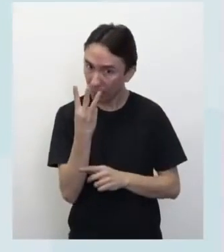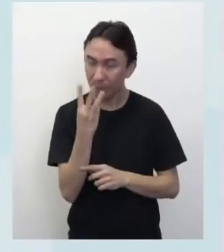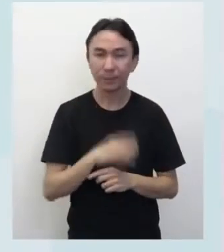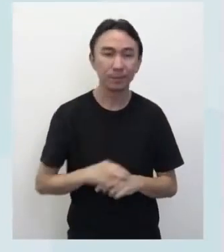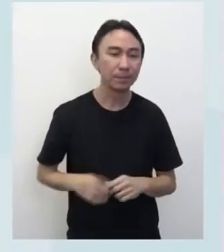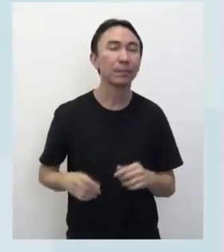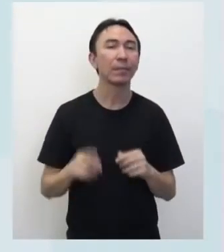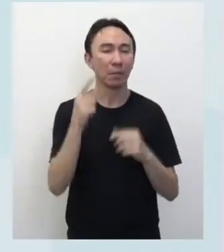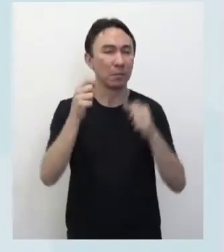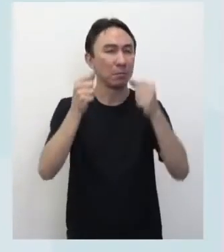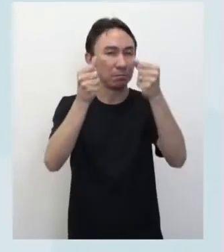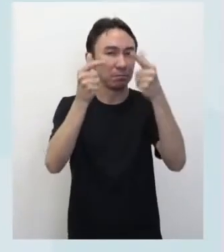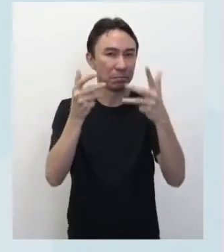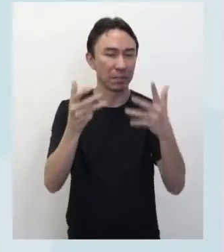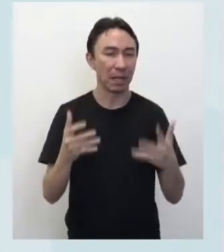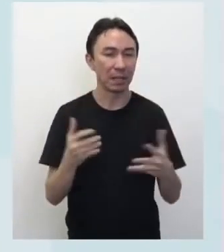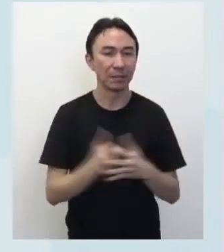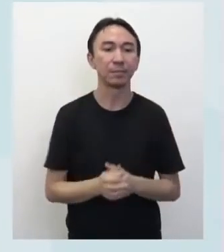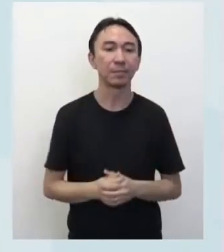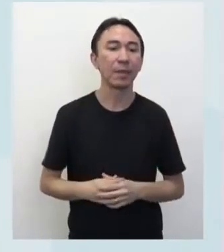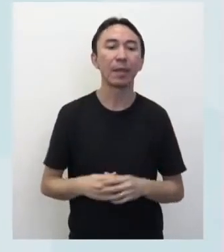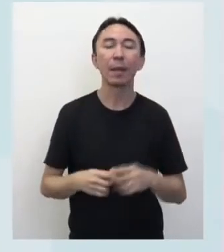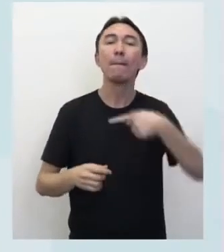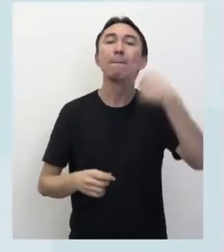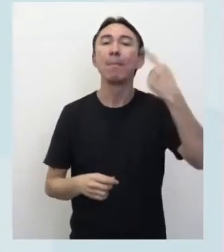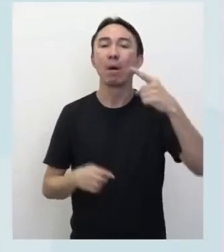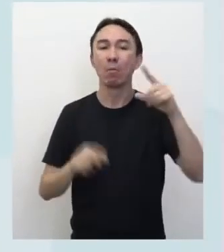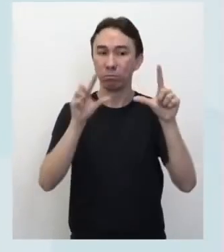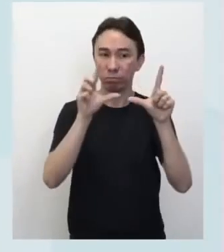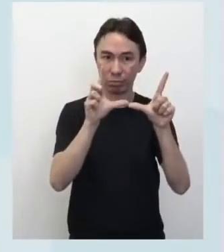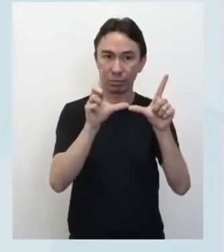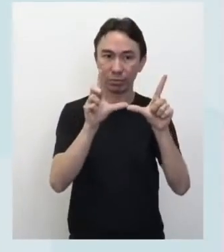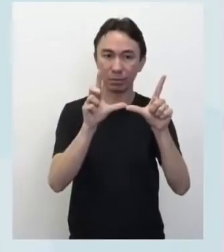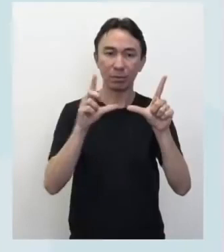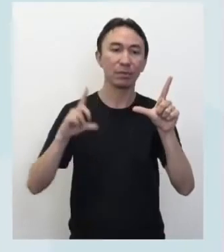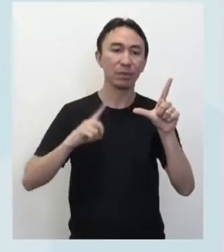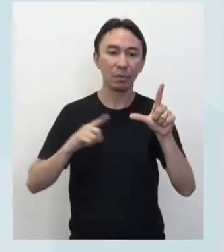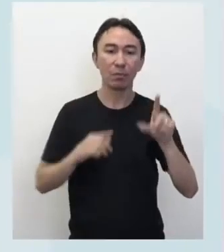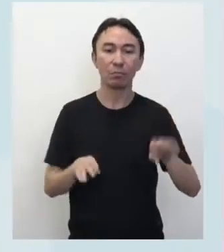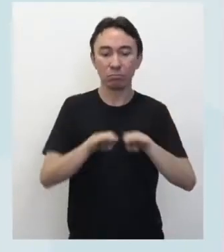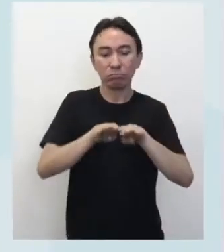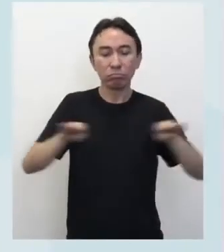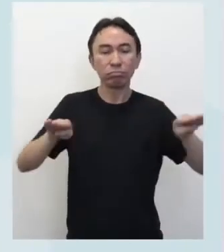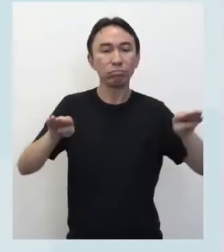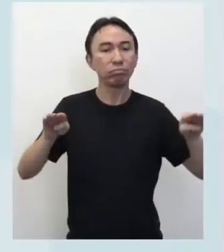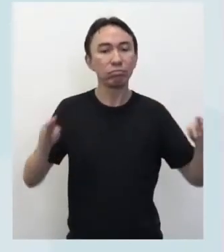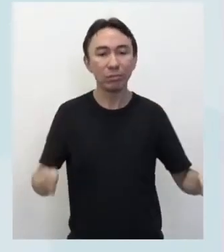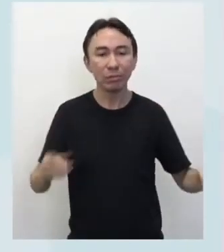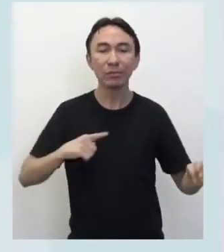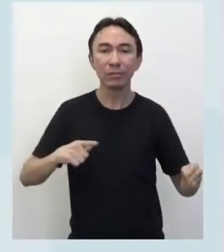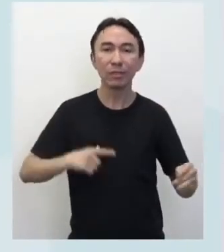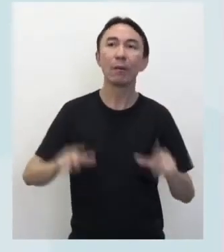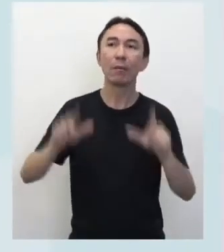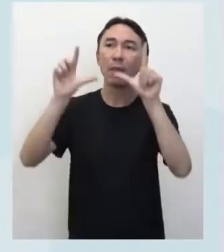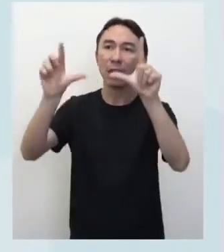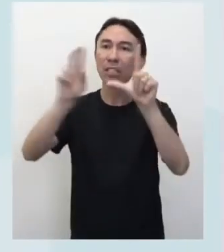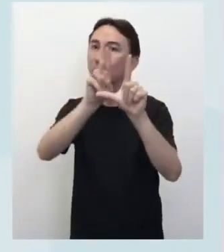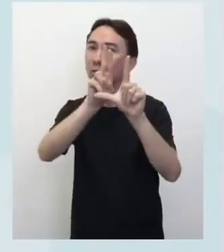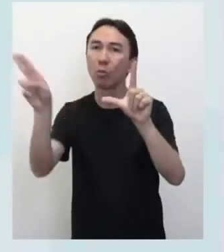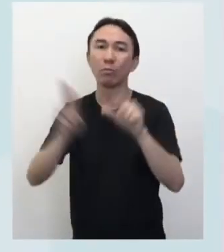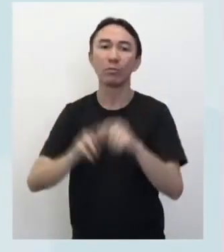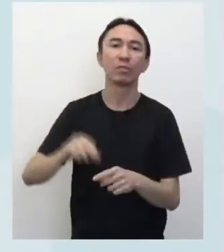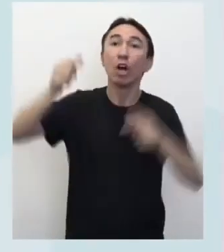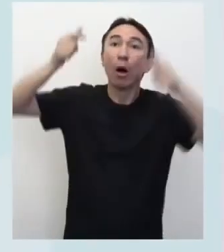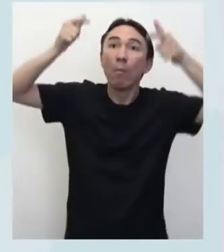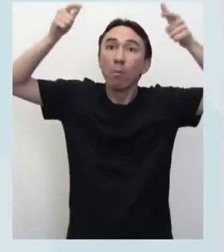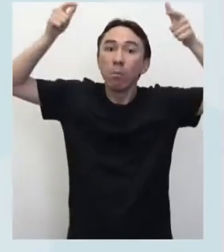cenas desenhadas. A gente tem no primeiro quadrinho um balcão escrito chapéus. E tem uma